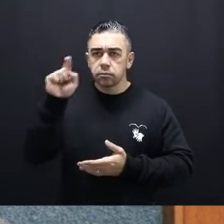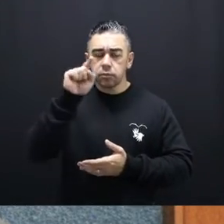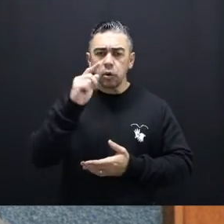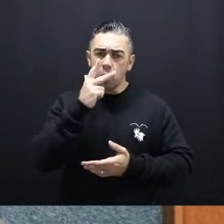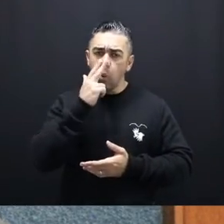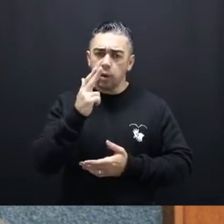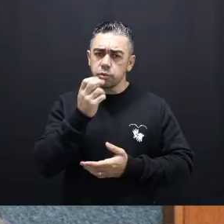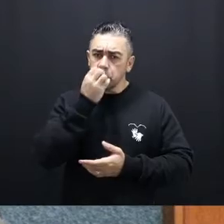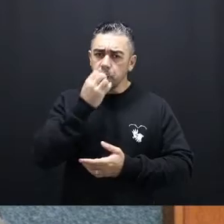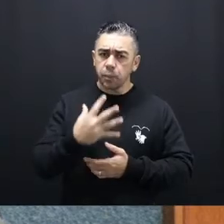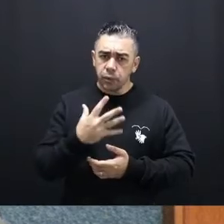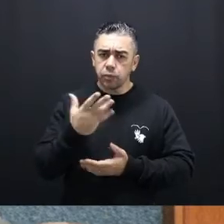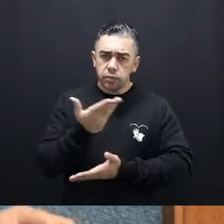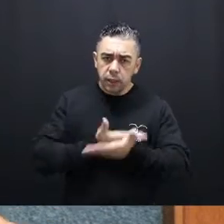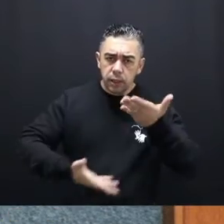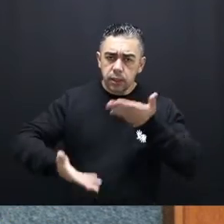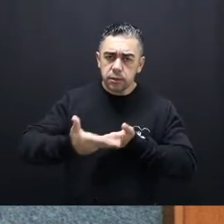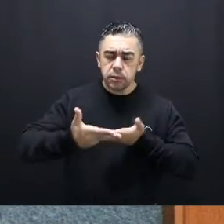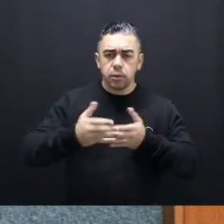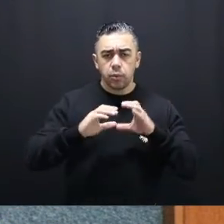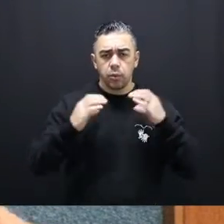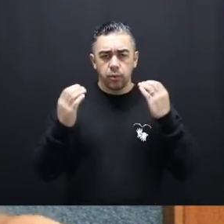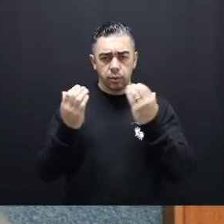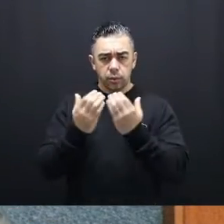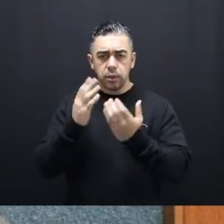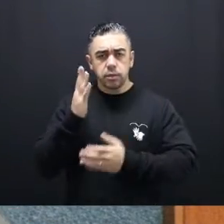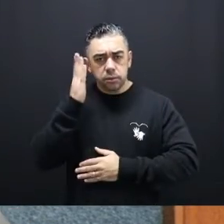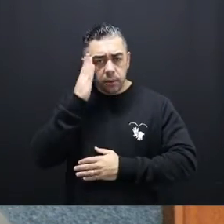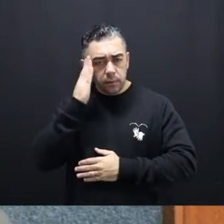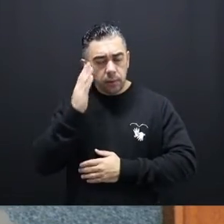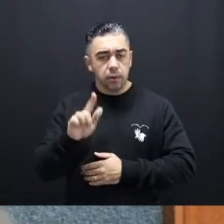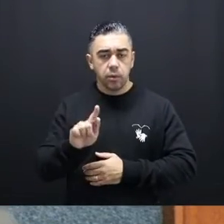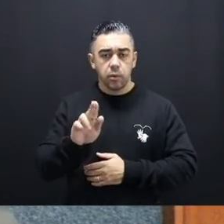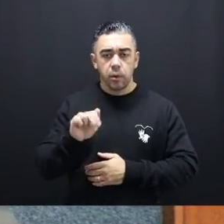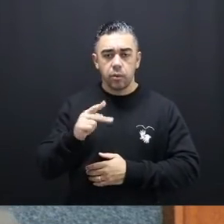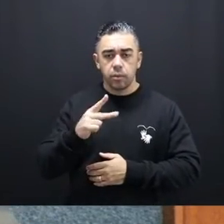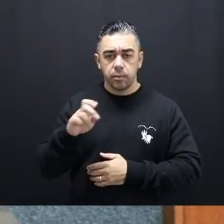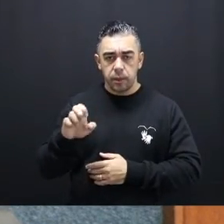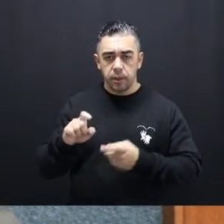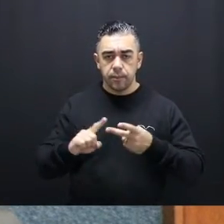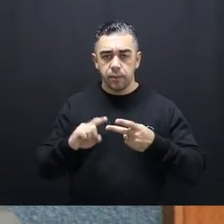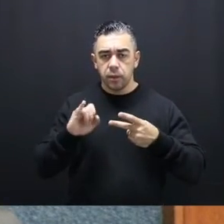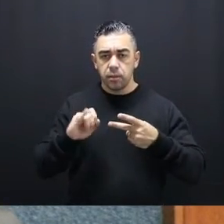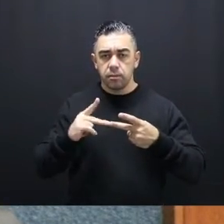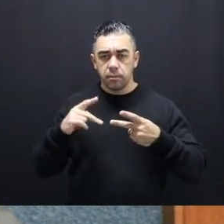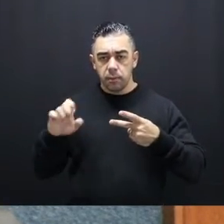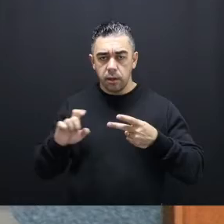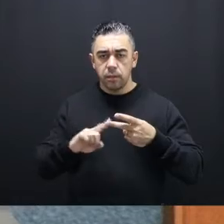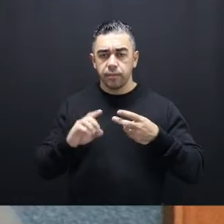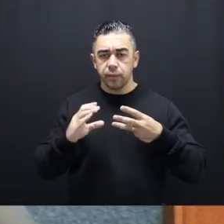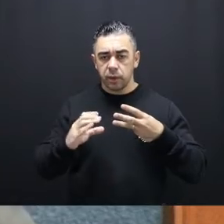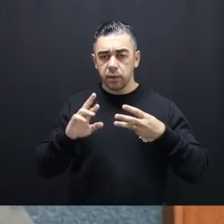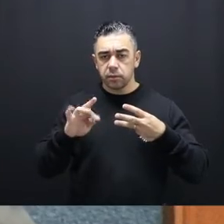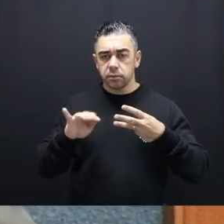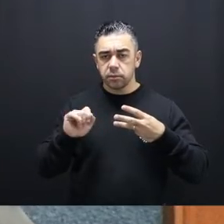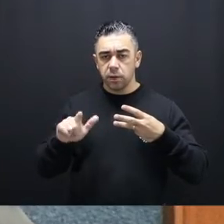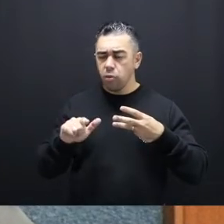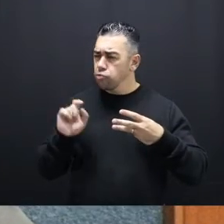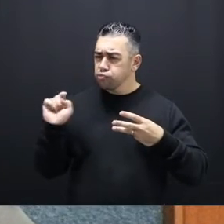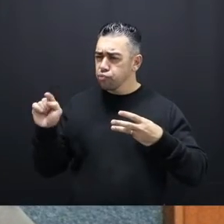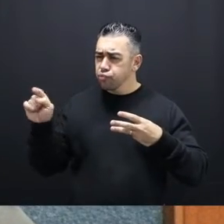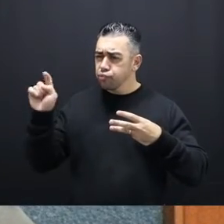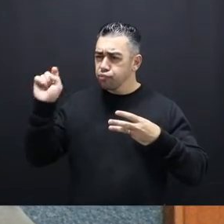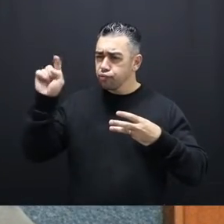caminho como um excelente caminho para interagir com a comunidade 14 PT Cristal fiz todas as comunidades todas sem